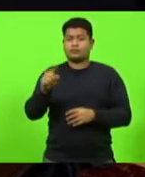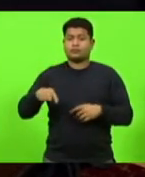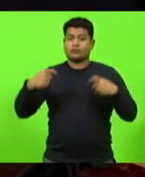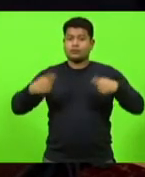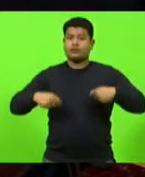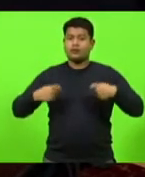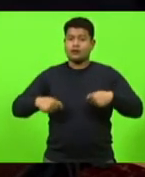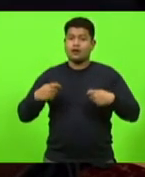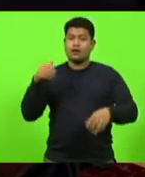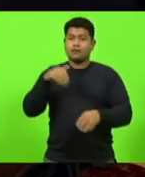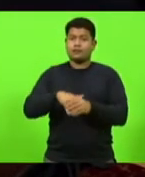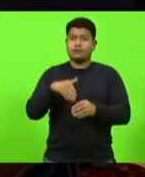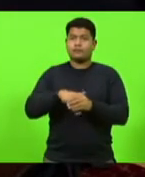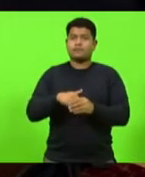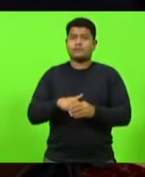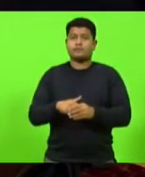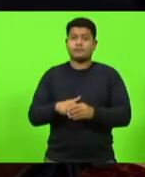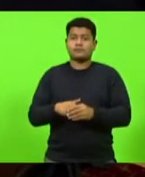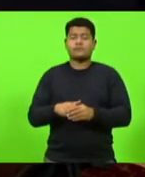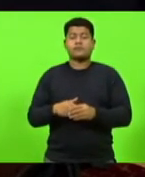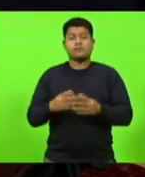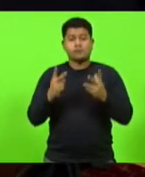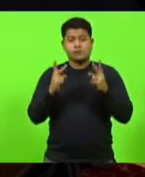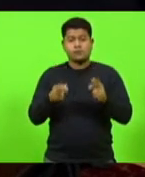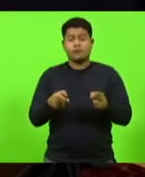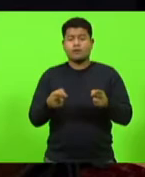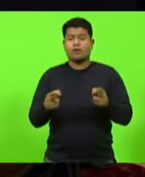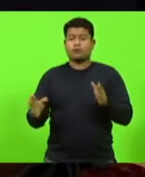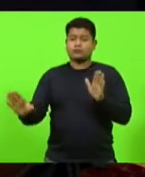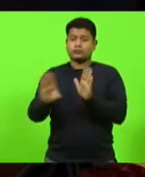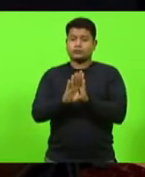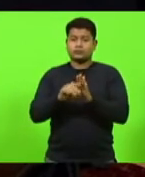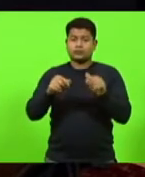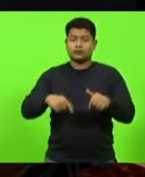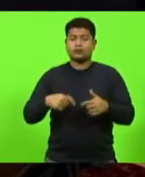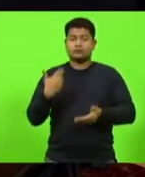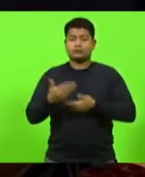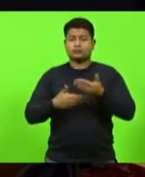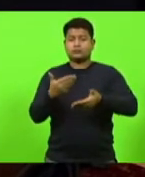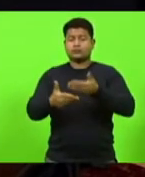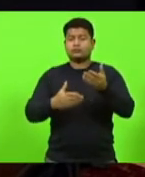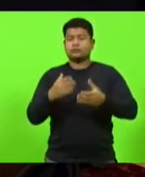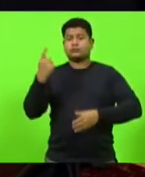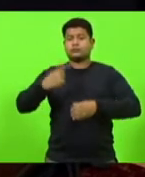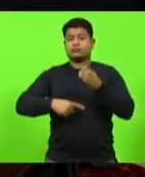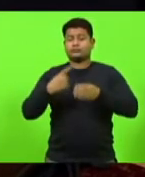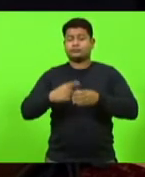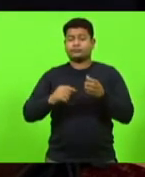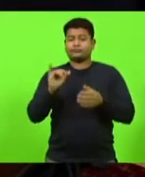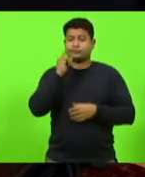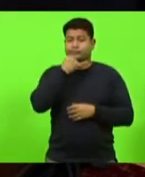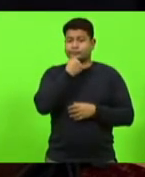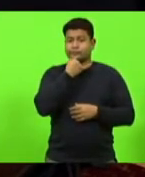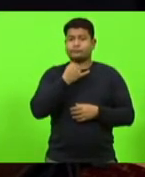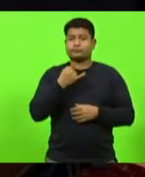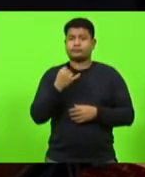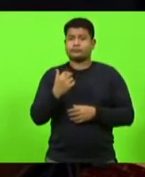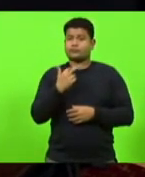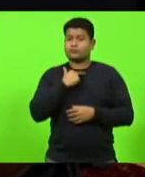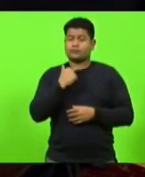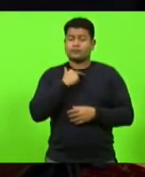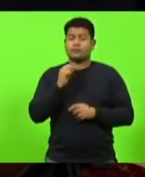votado no desenho que ele chegou a esta casa, tramitou pelas comissões. Infelizmente, não pode